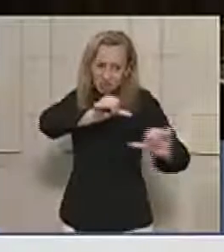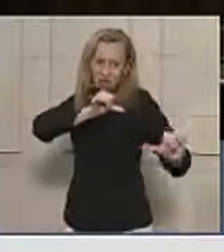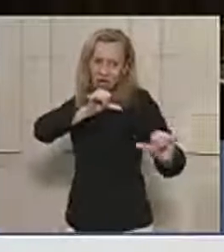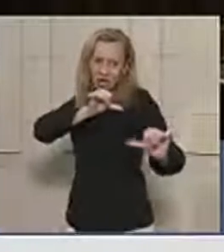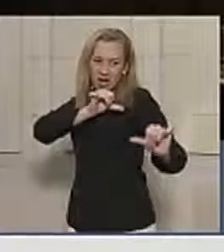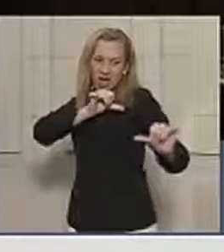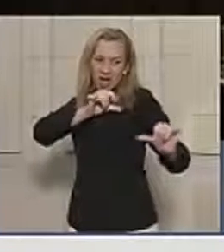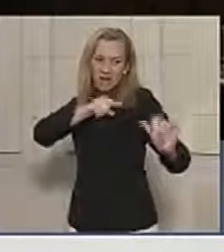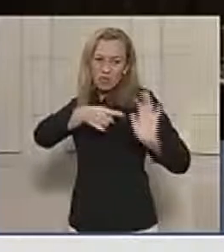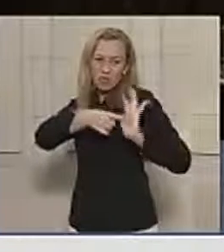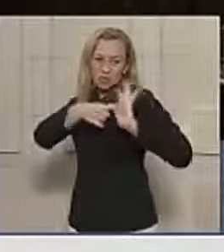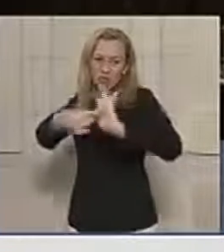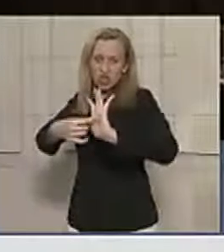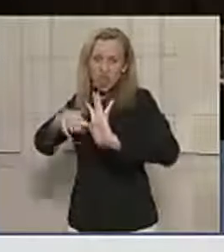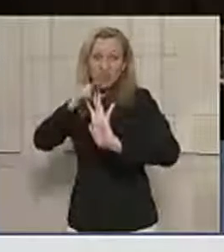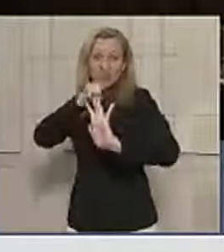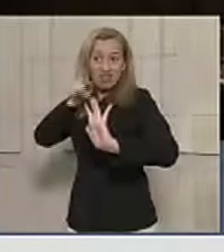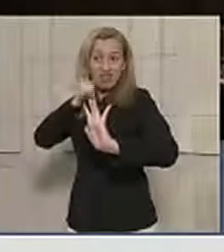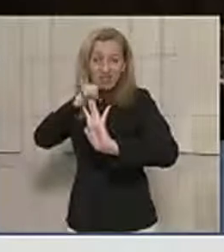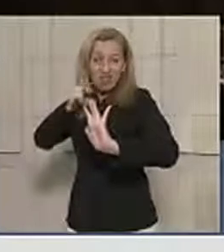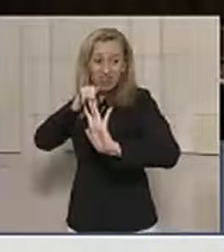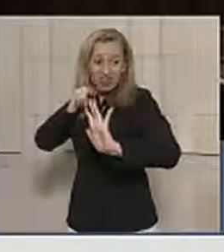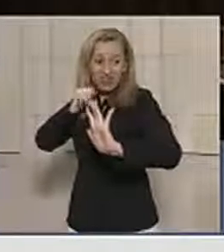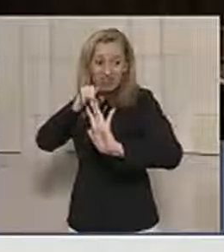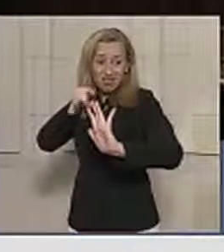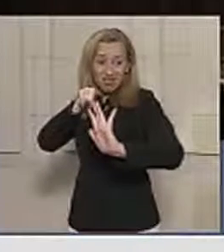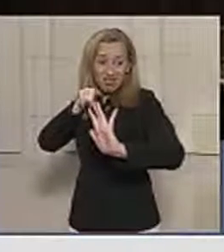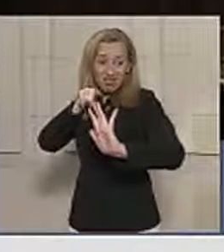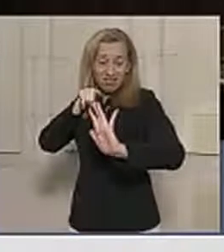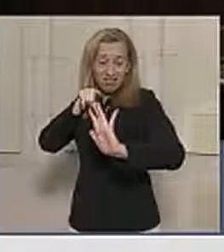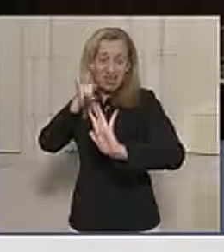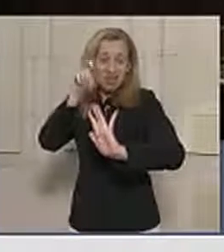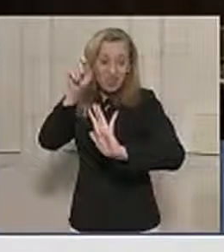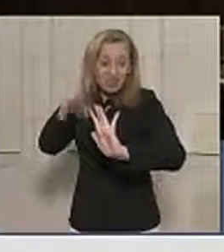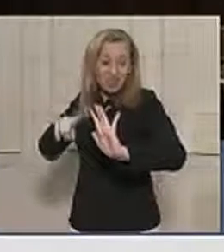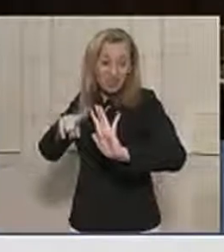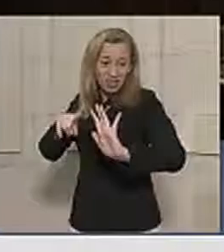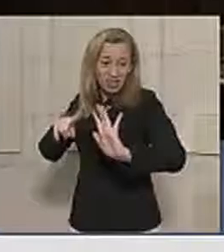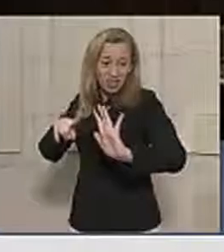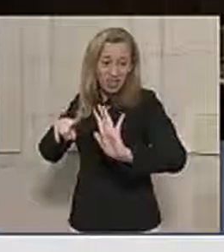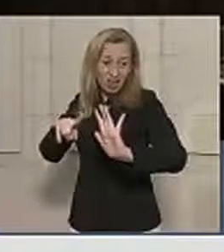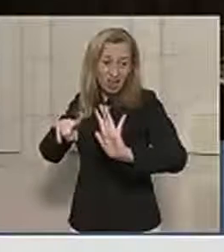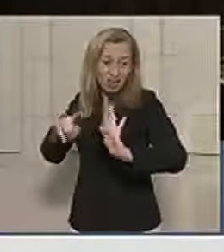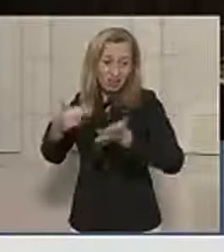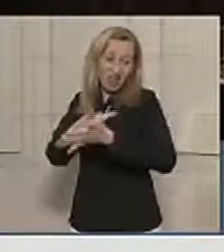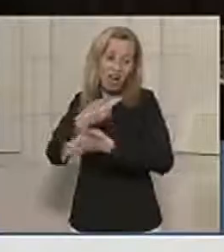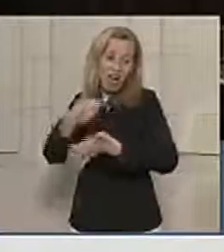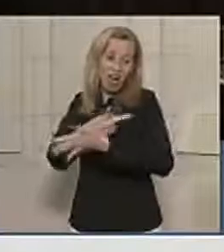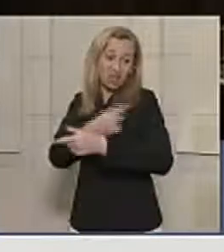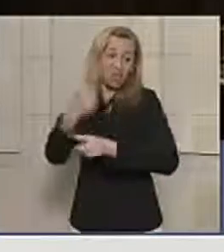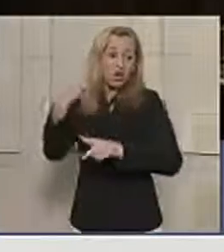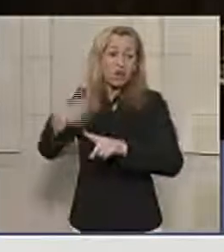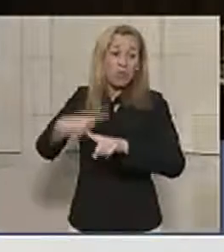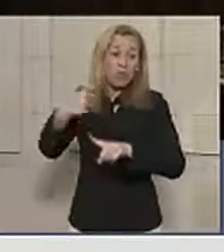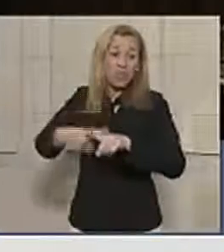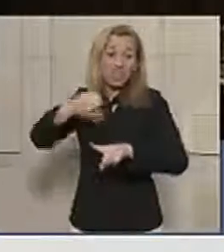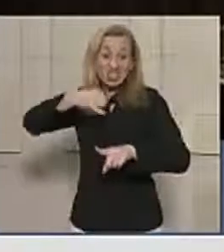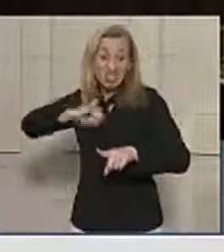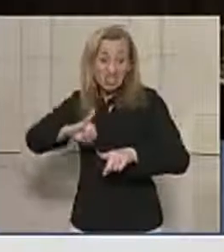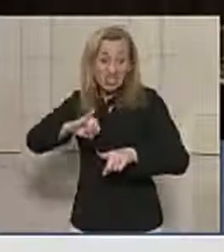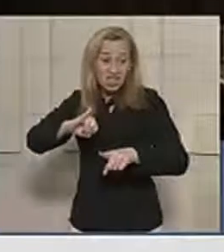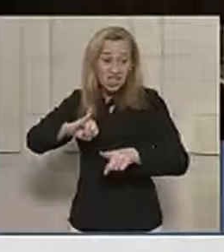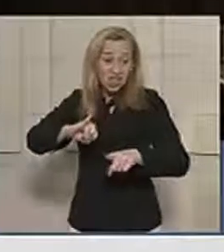Crivella. Esculhambação é a sua gestão, que hoje já faz com que nós tenhamos boa parte